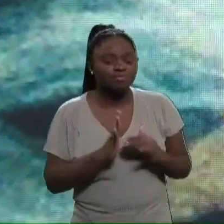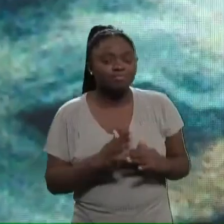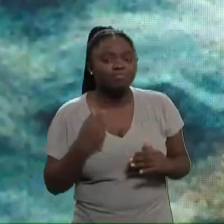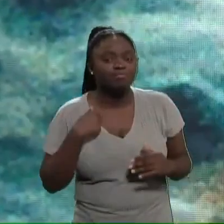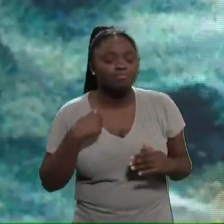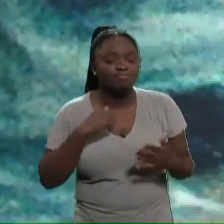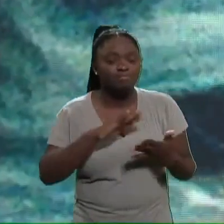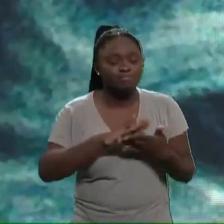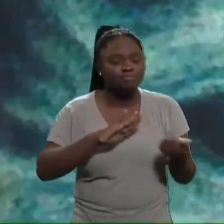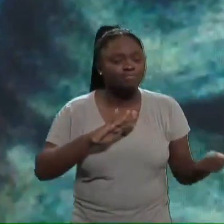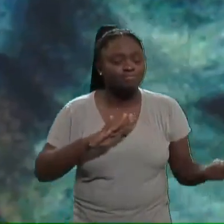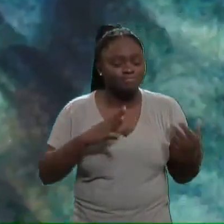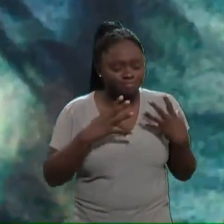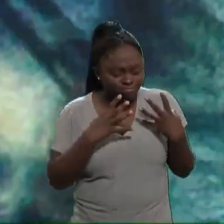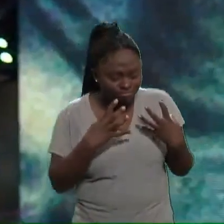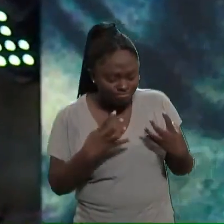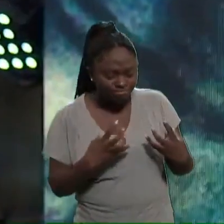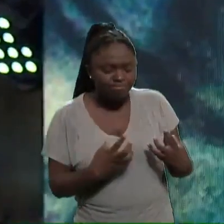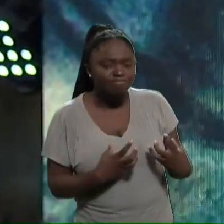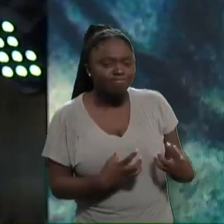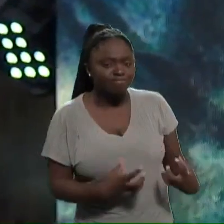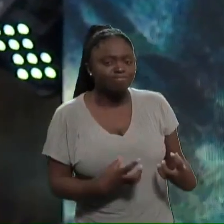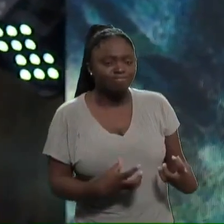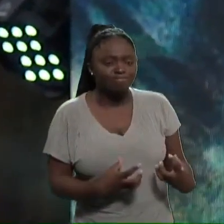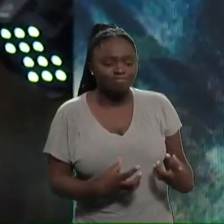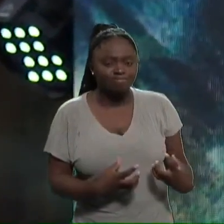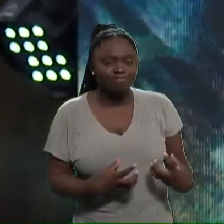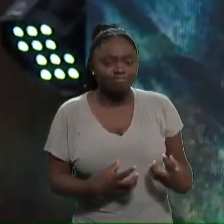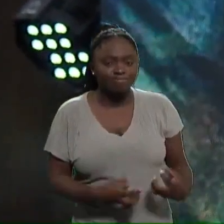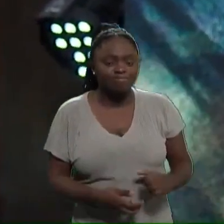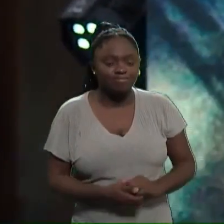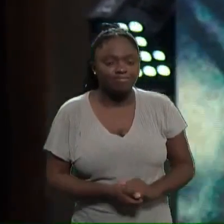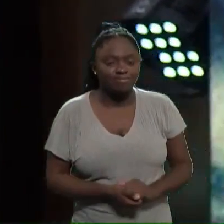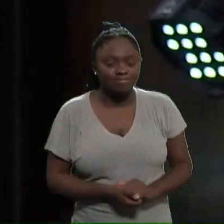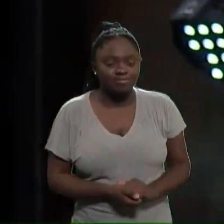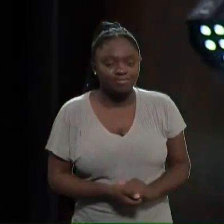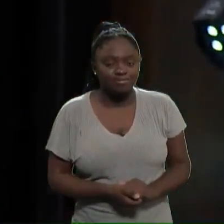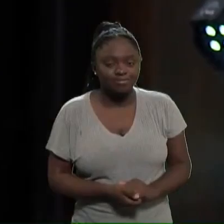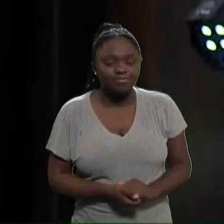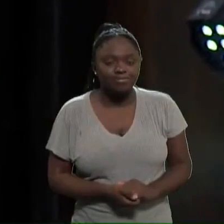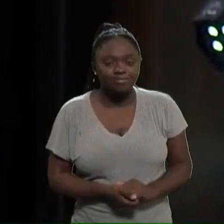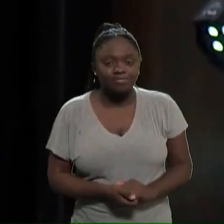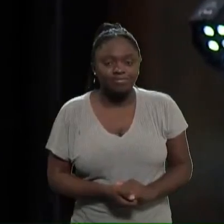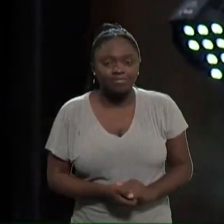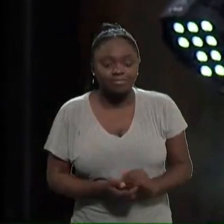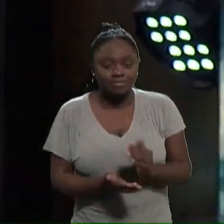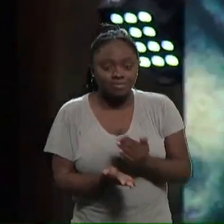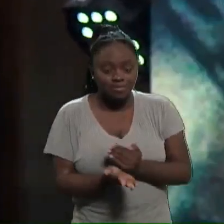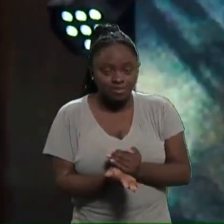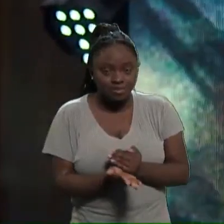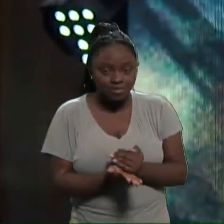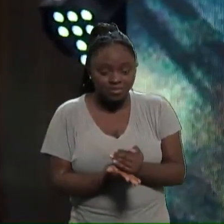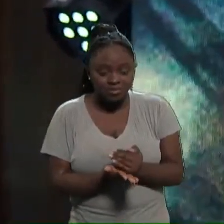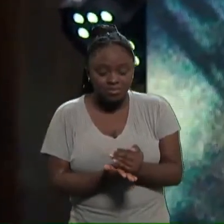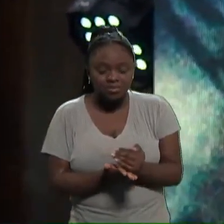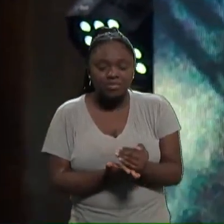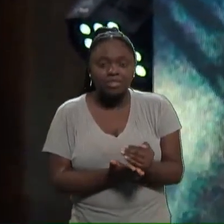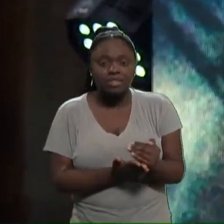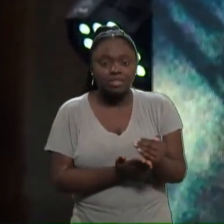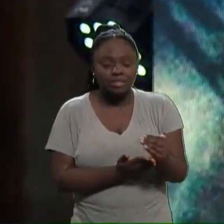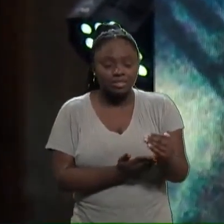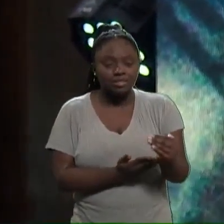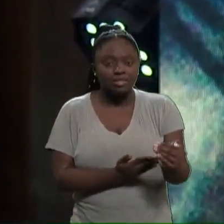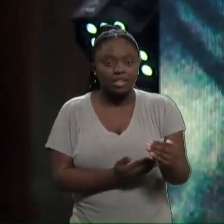estou tirando a sequidão, diz o Senhor. Está brotando. Está brotando.